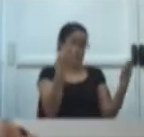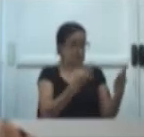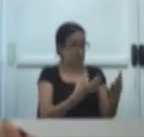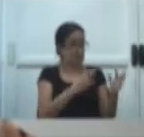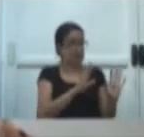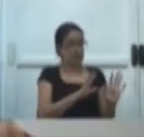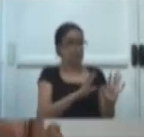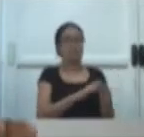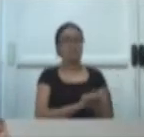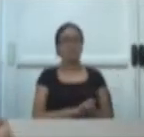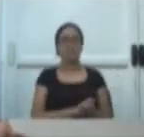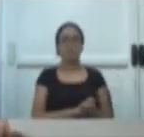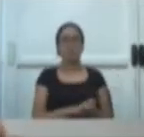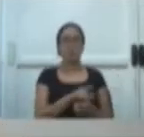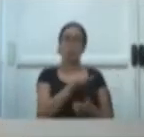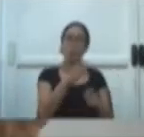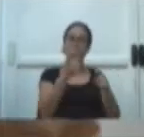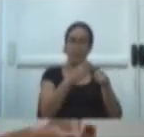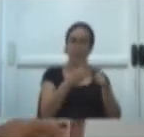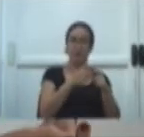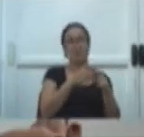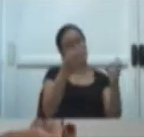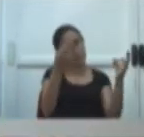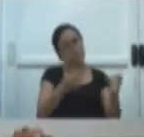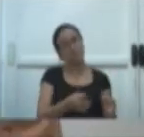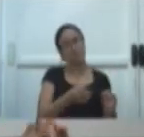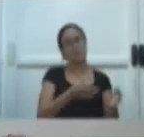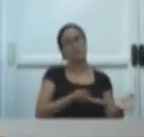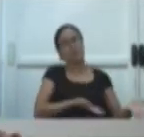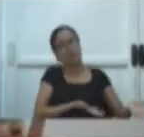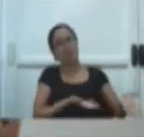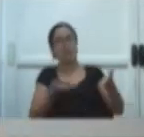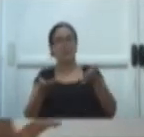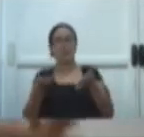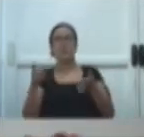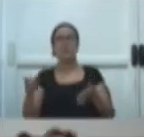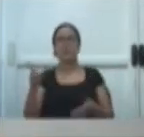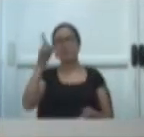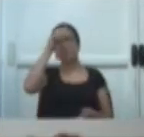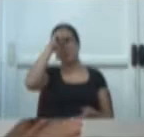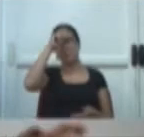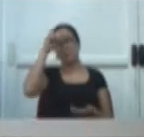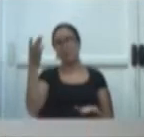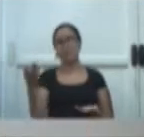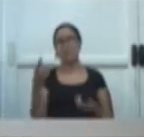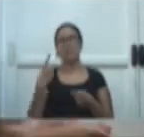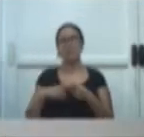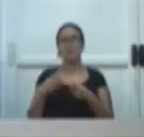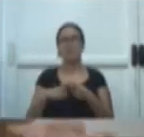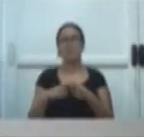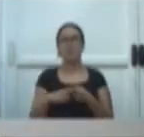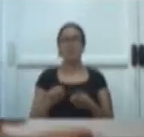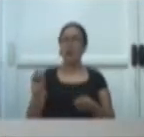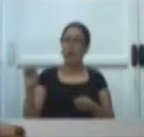certo o médico cubano que encaminhou, porque realmente esses casos devem ser acompanhados no hospital, não